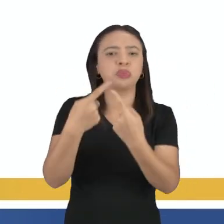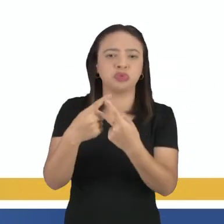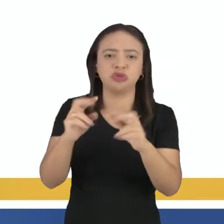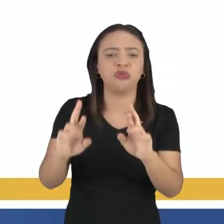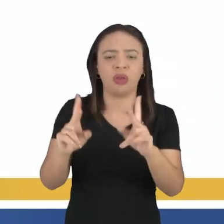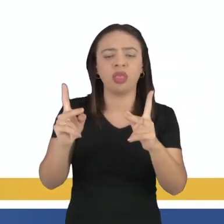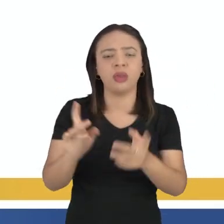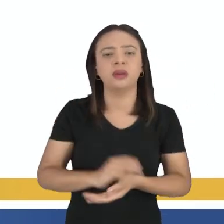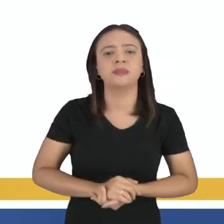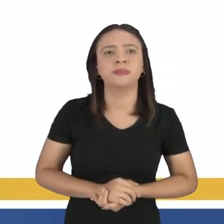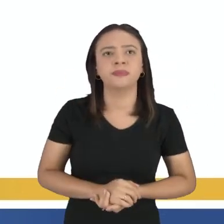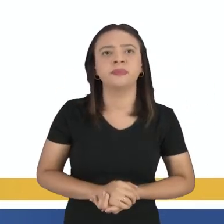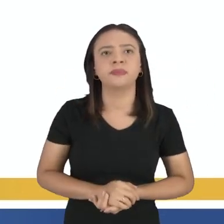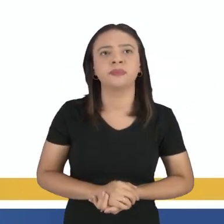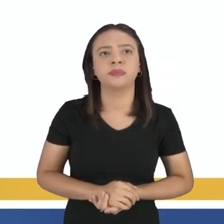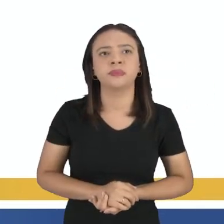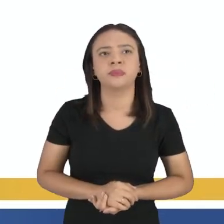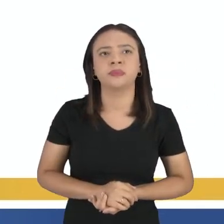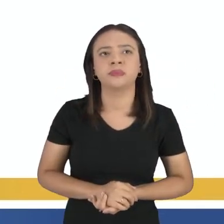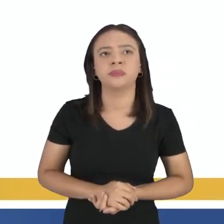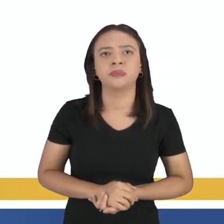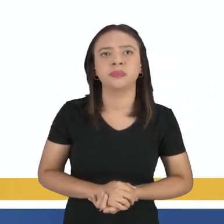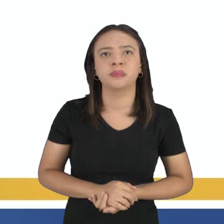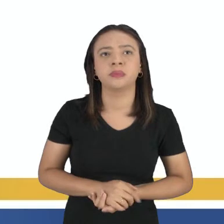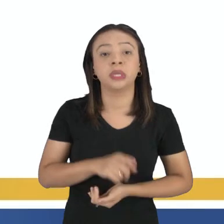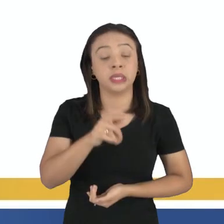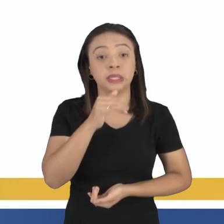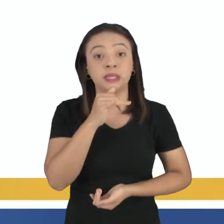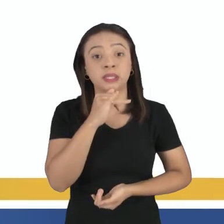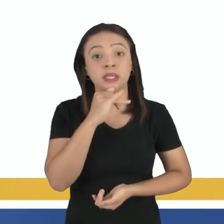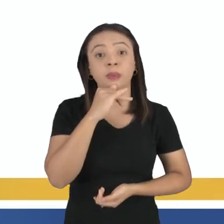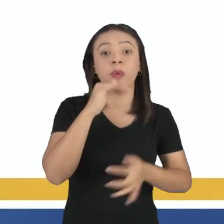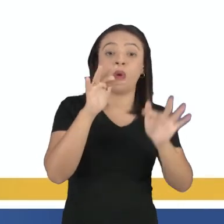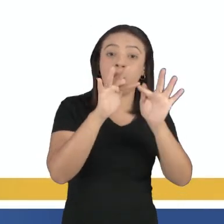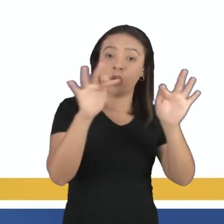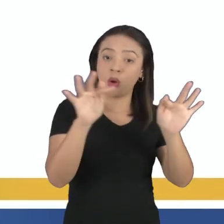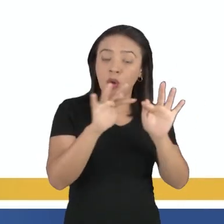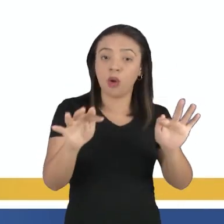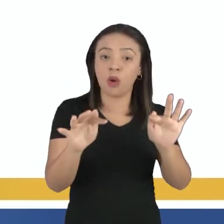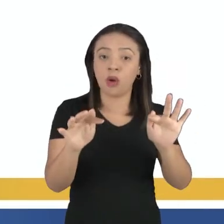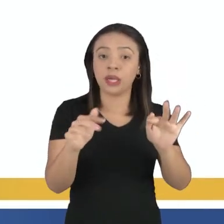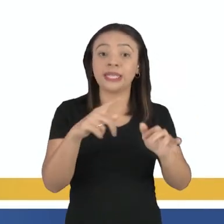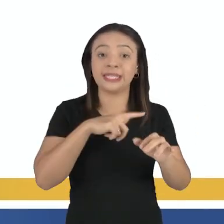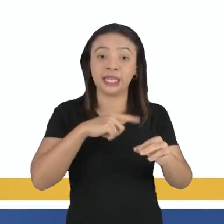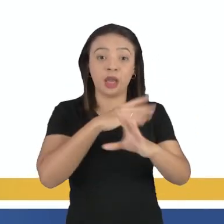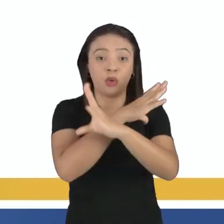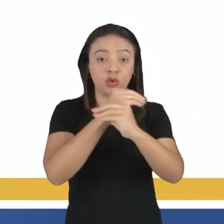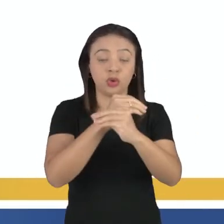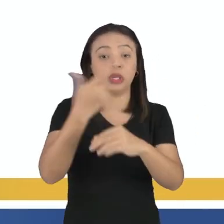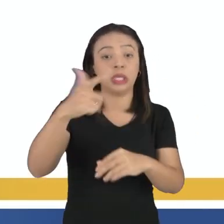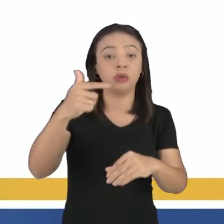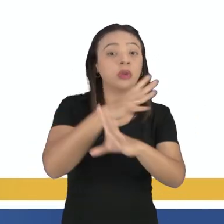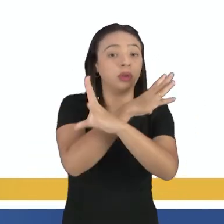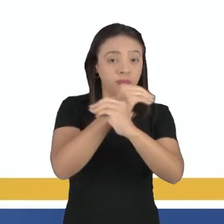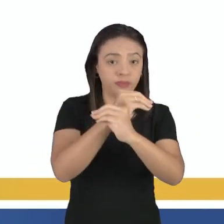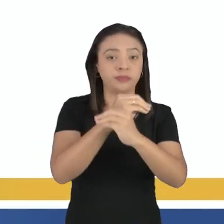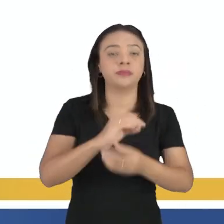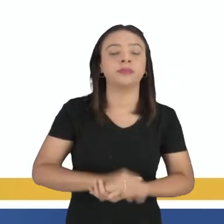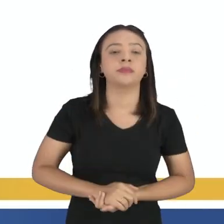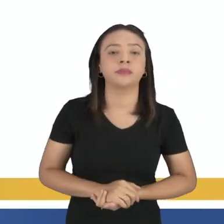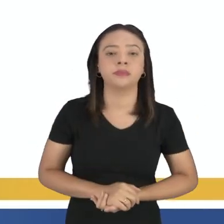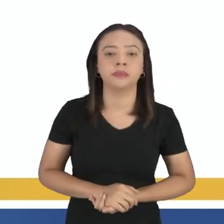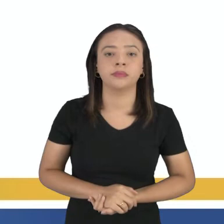orações coordenadas, nesse caso, orações coordenadas, assindéticas ou sindéticas. Aí